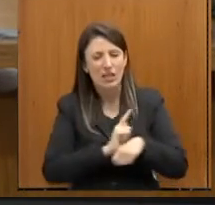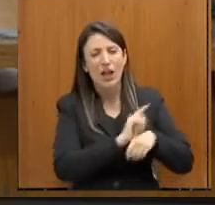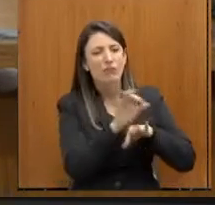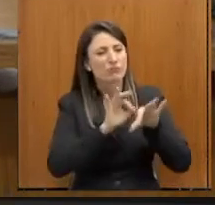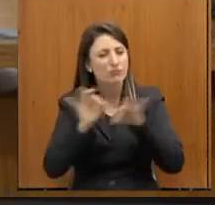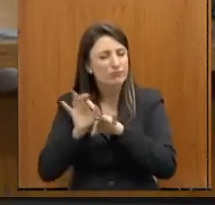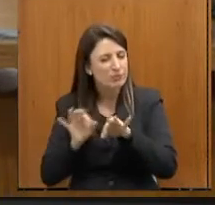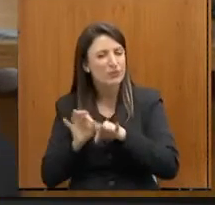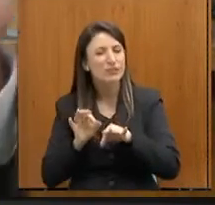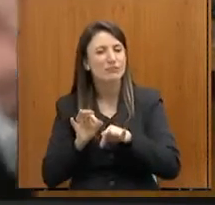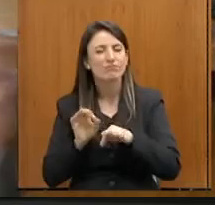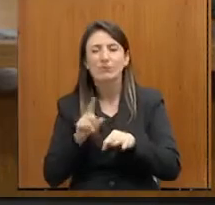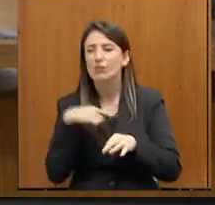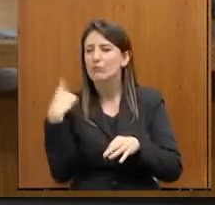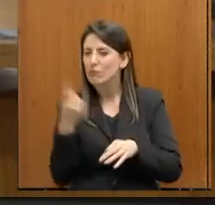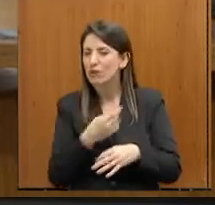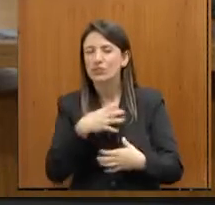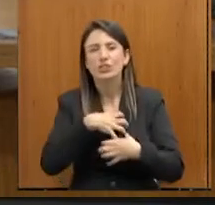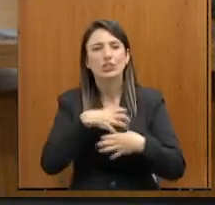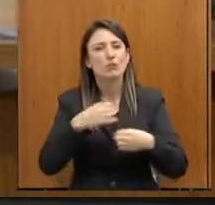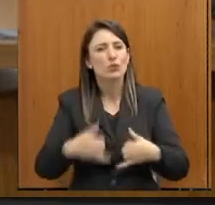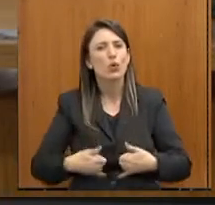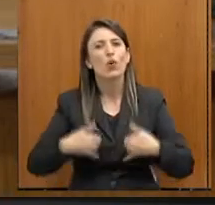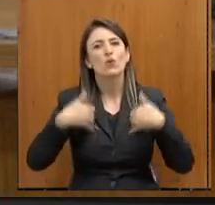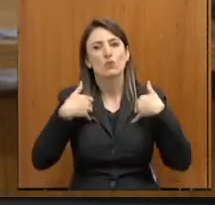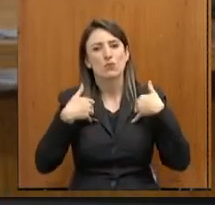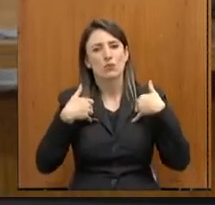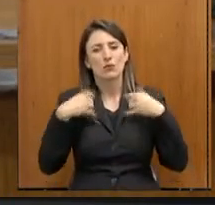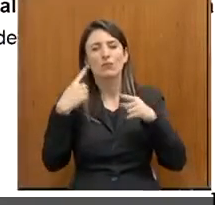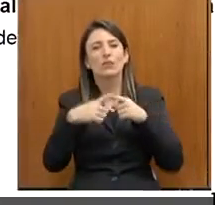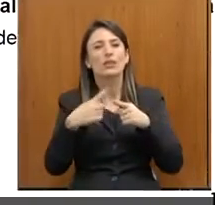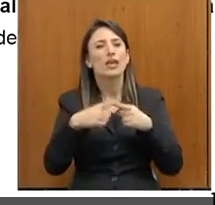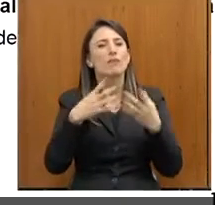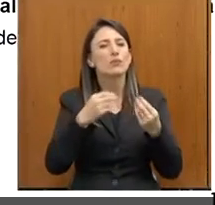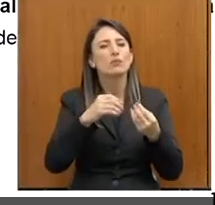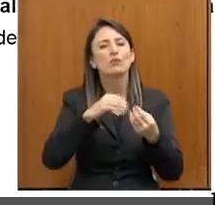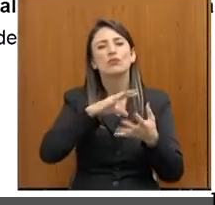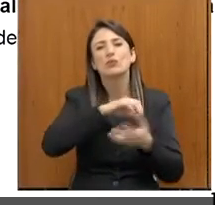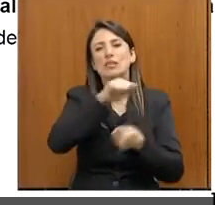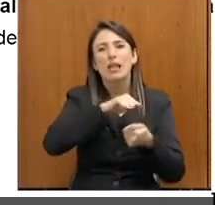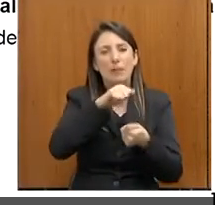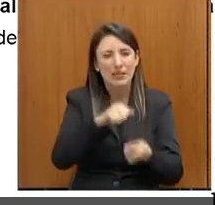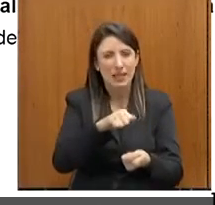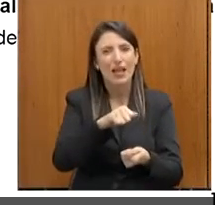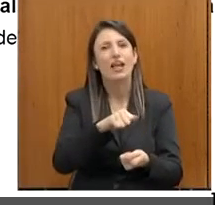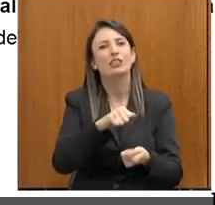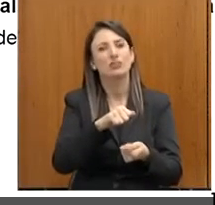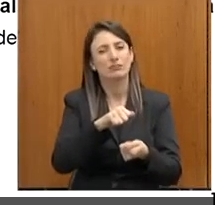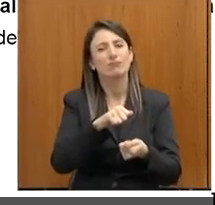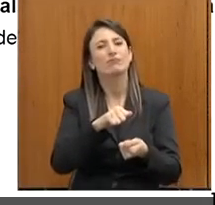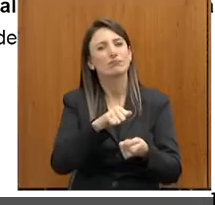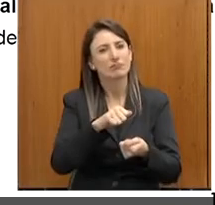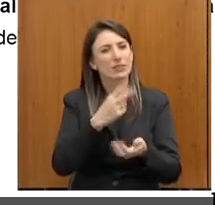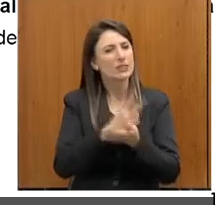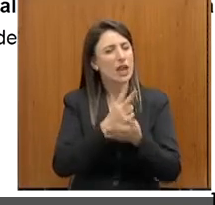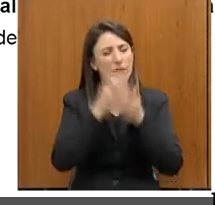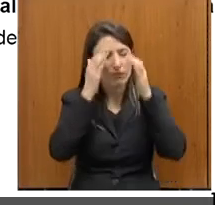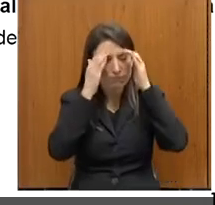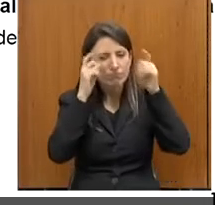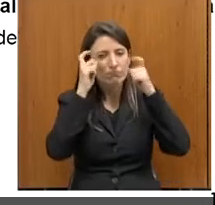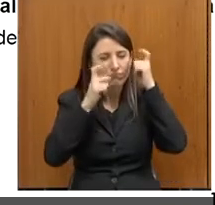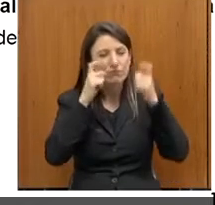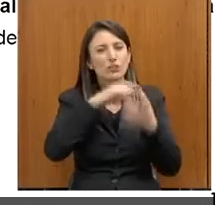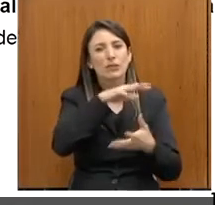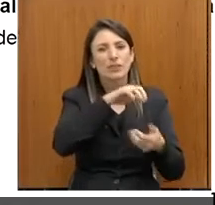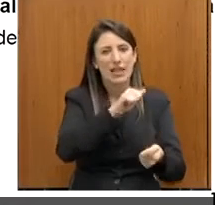no índice de sustentabilidade do Don Jon Jones e a gente tem muito orgulho de dizer que tem um